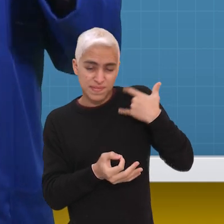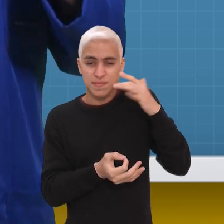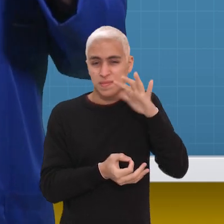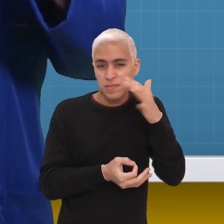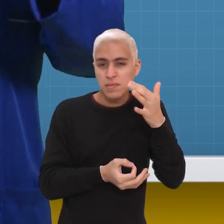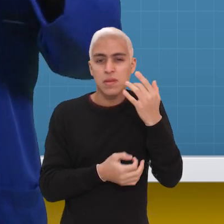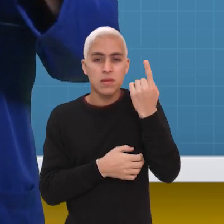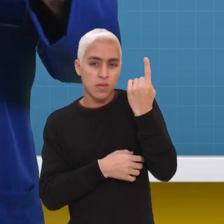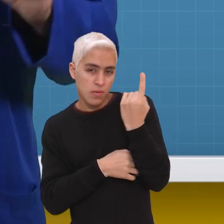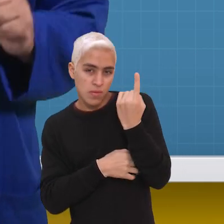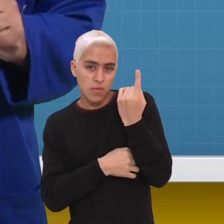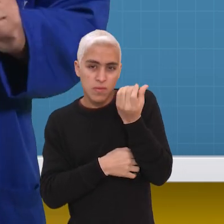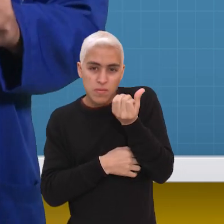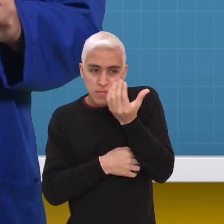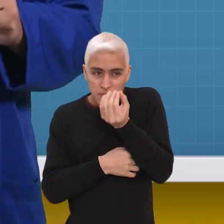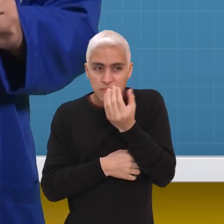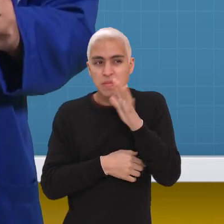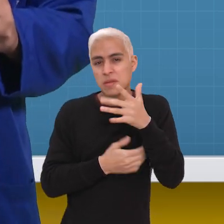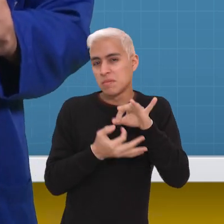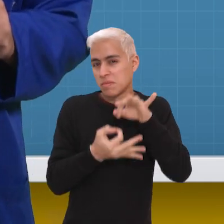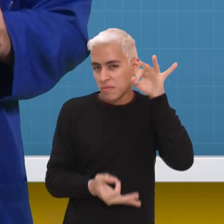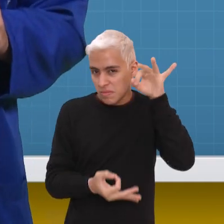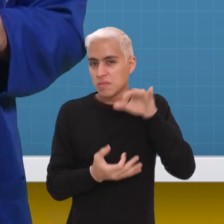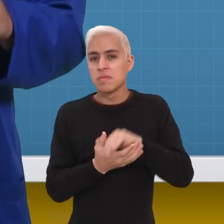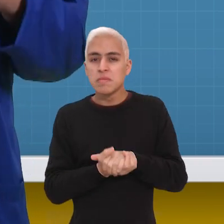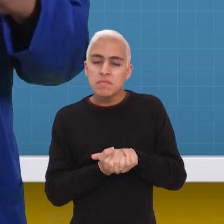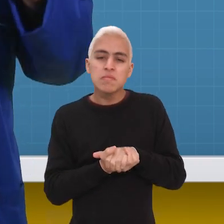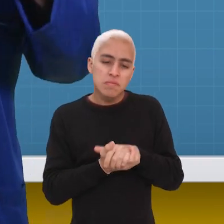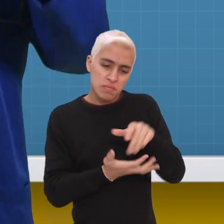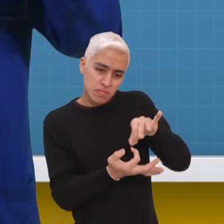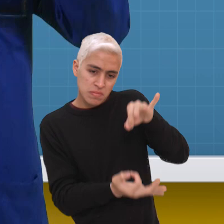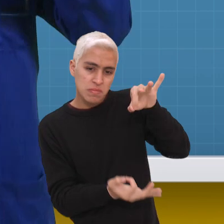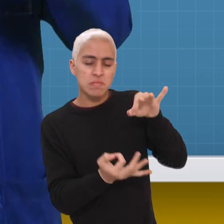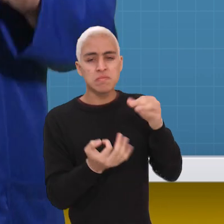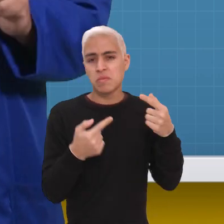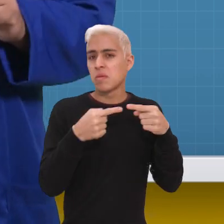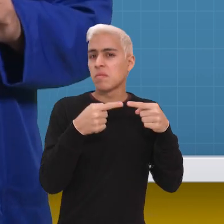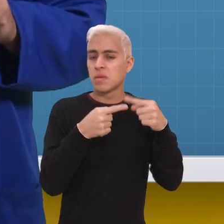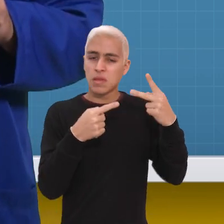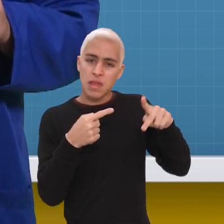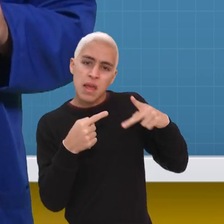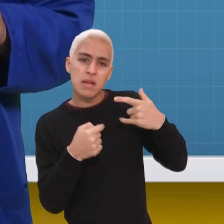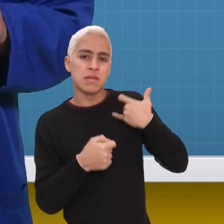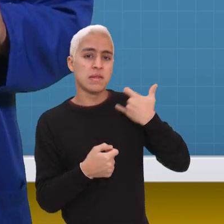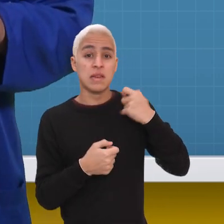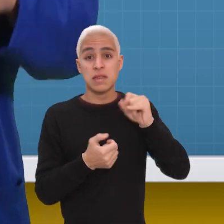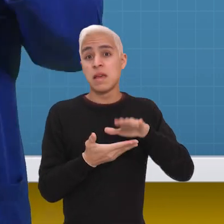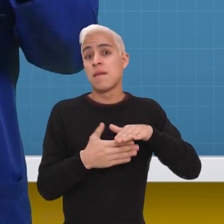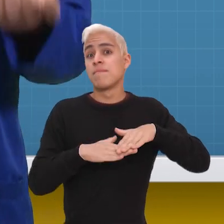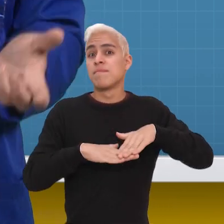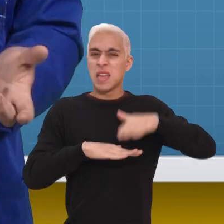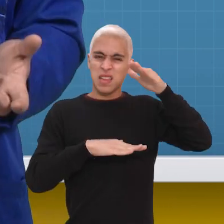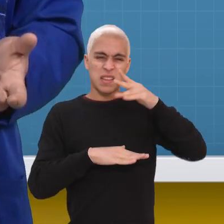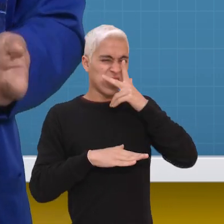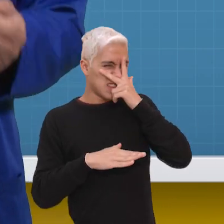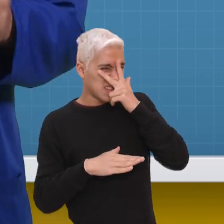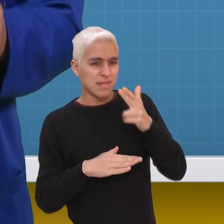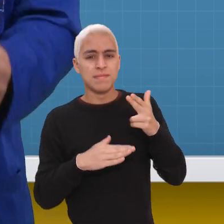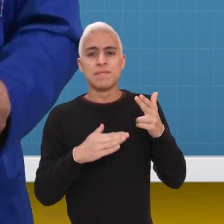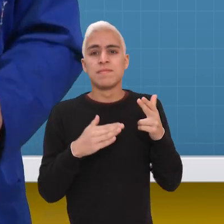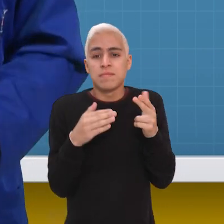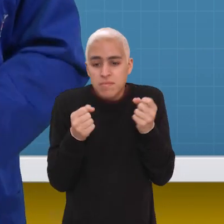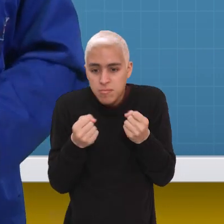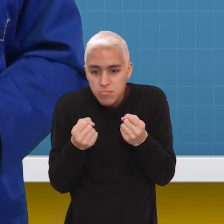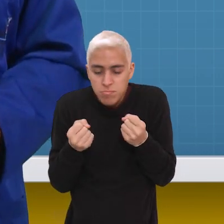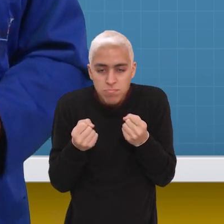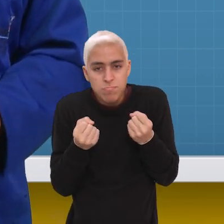menina da idade dela, tem mais ou menos 1,5 m de altura. Uma estatura, né, bem razoável para a idade. Se fosse maior, eu acho que